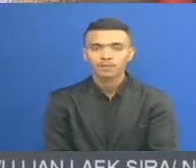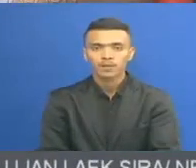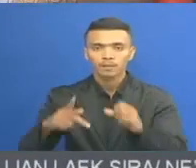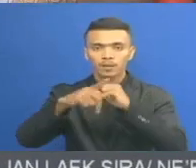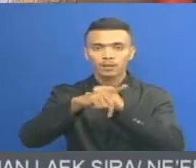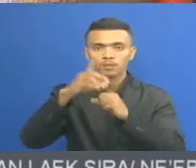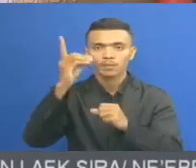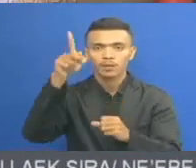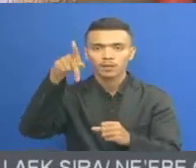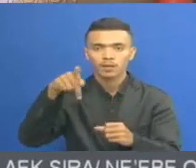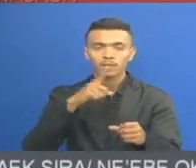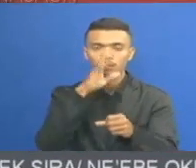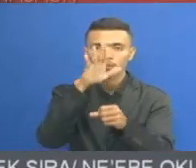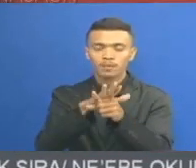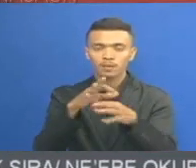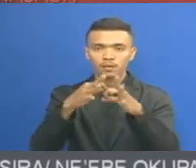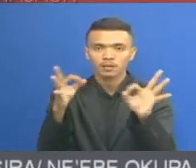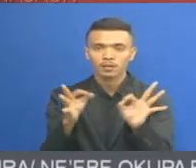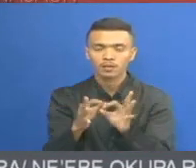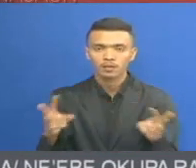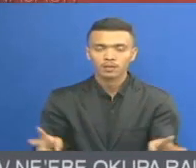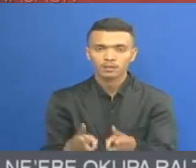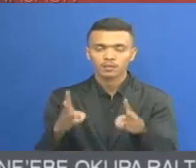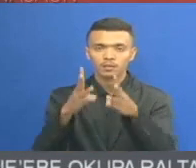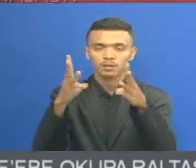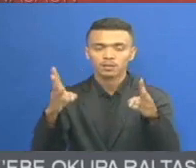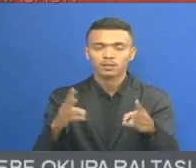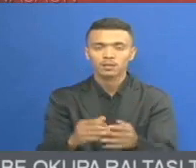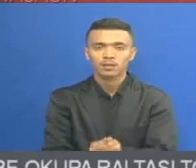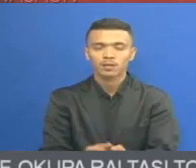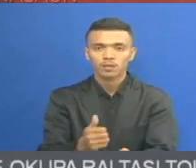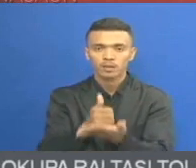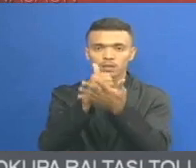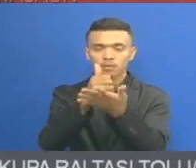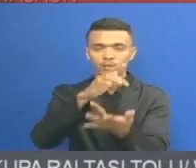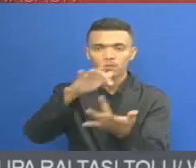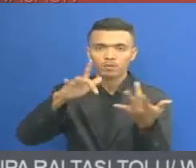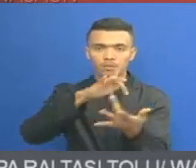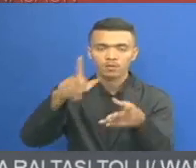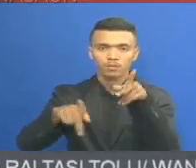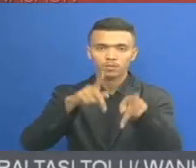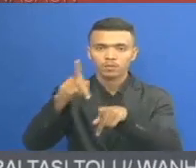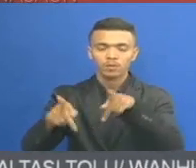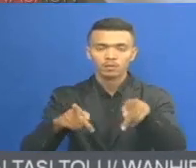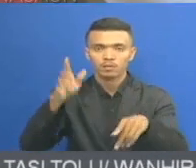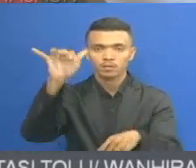Partido Democrático promete se a estrada direção Bahia, Bauato Carabao, onde facilita o movimento população